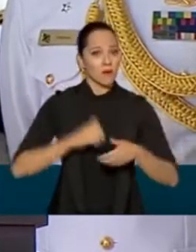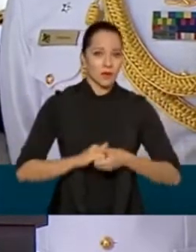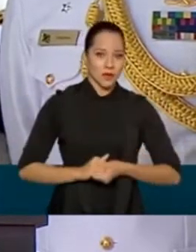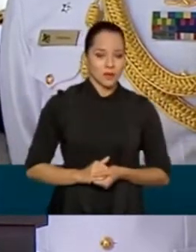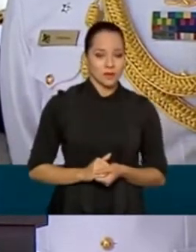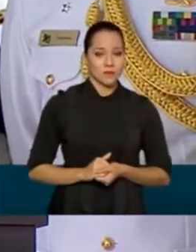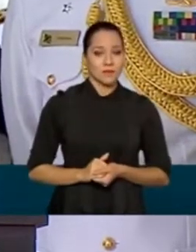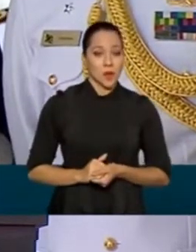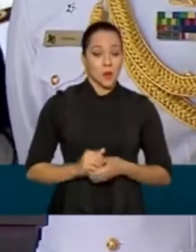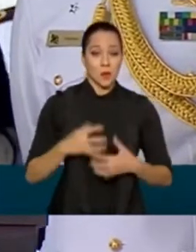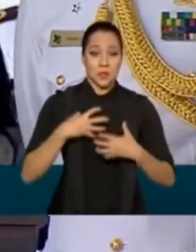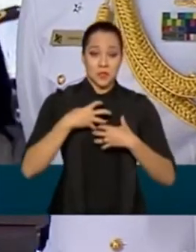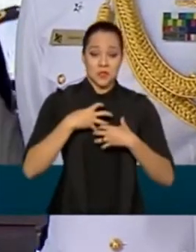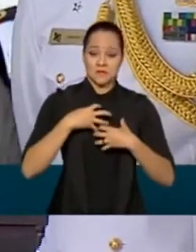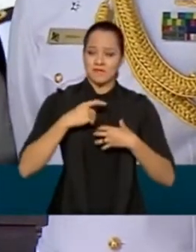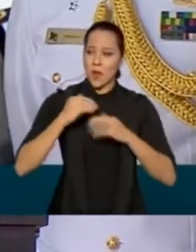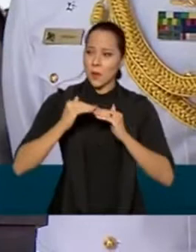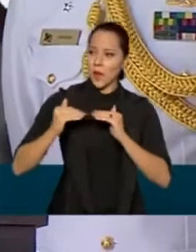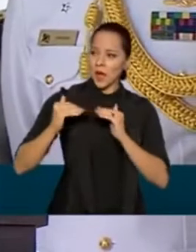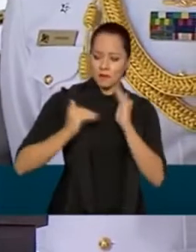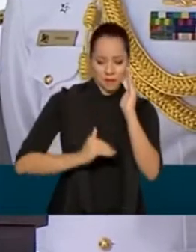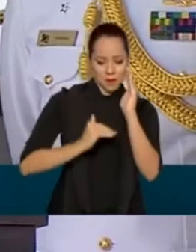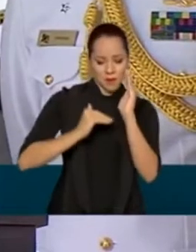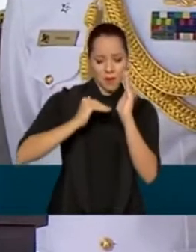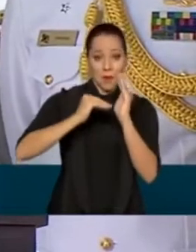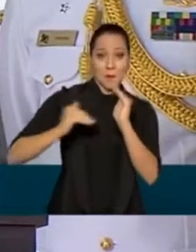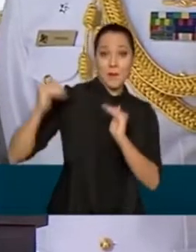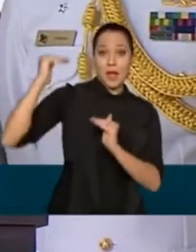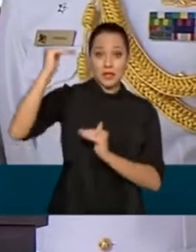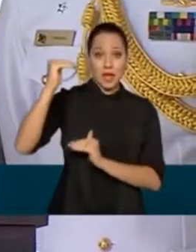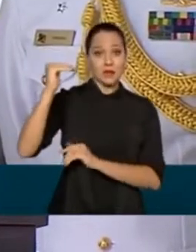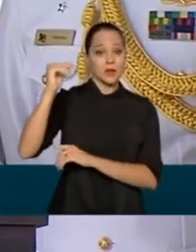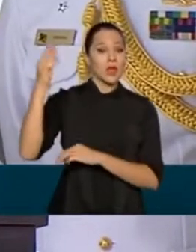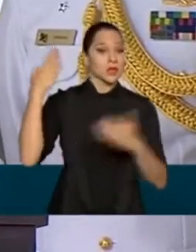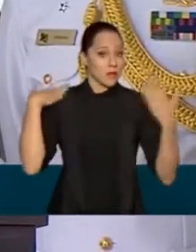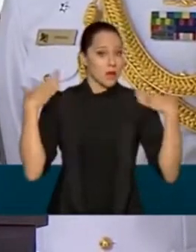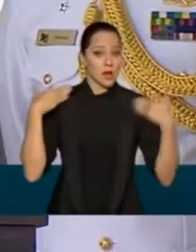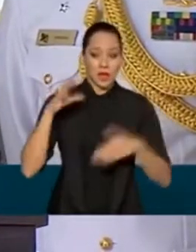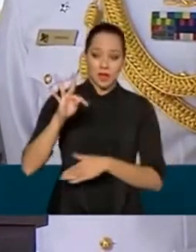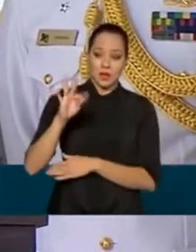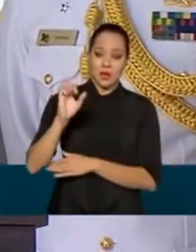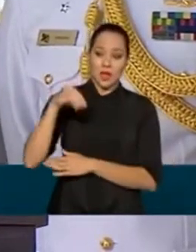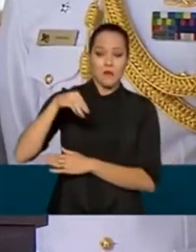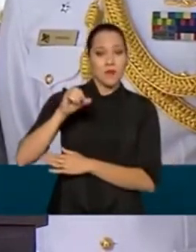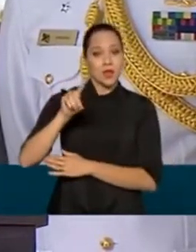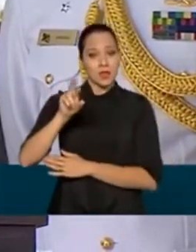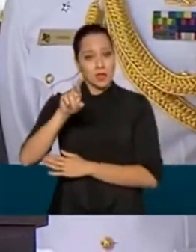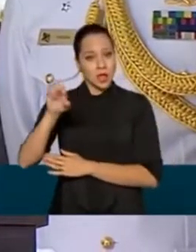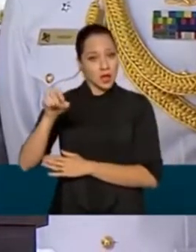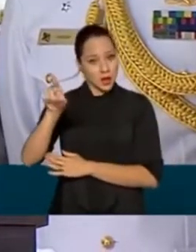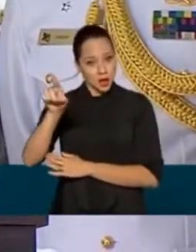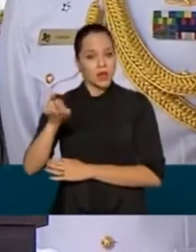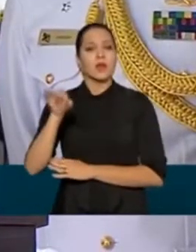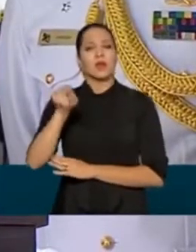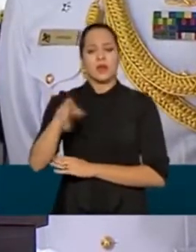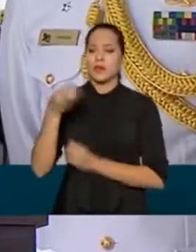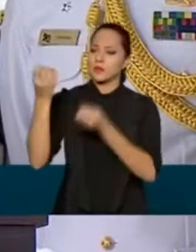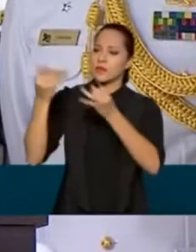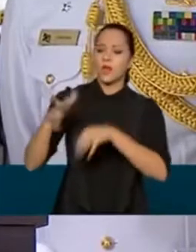assumir a mais alta posição na hierarquia da Invicta Marinha de Tamandaré, apresentei as diretrizes que pautariam meu